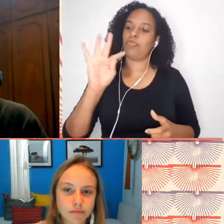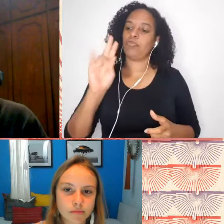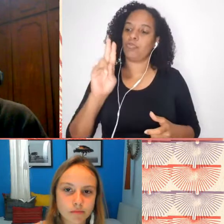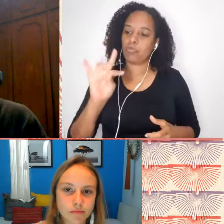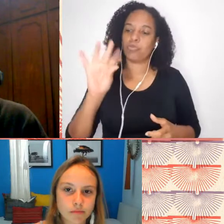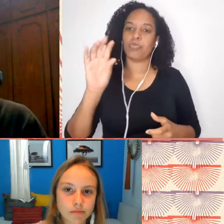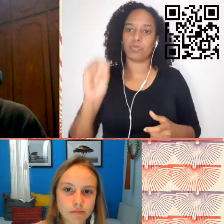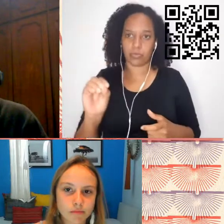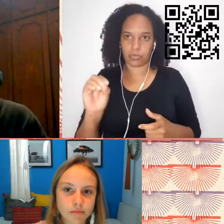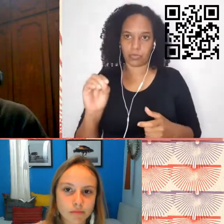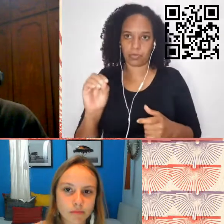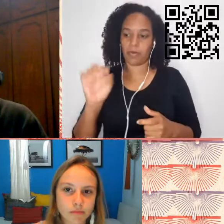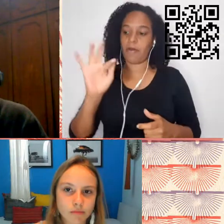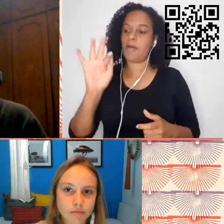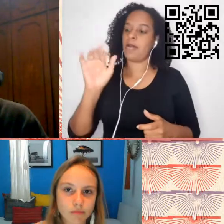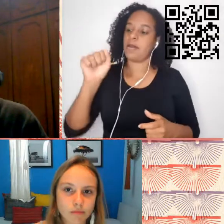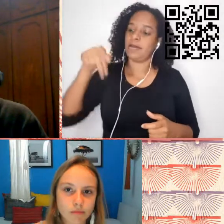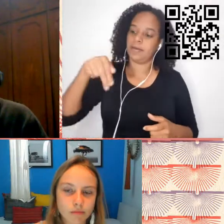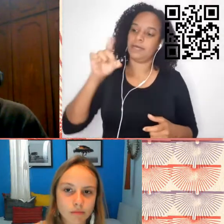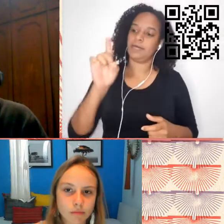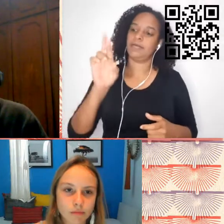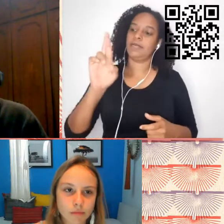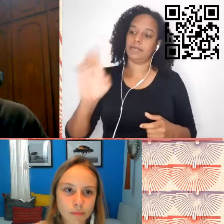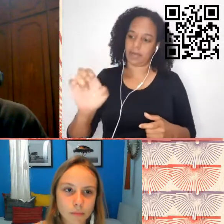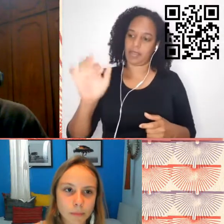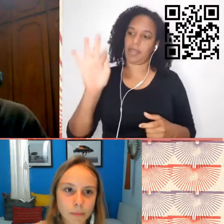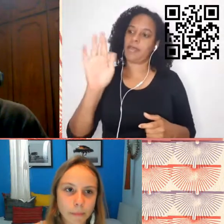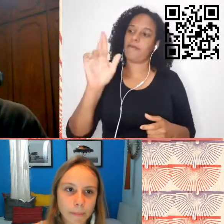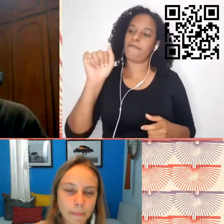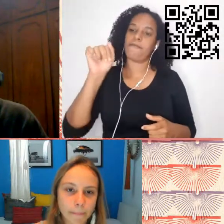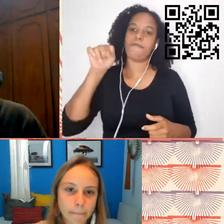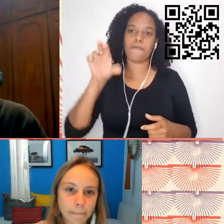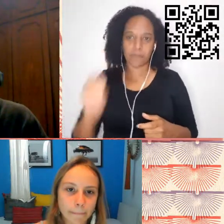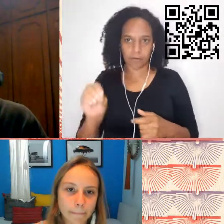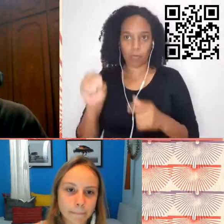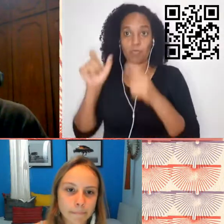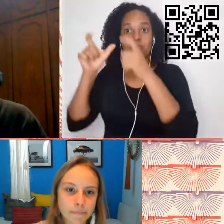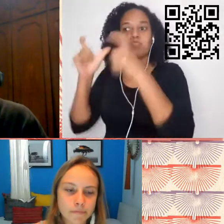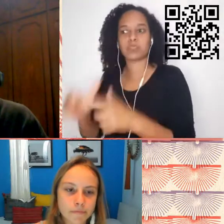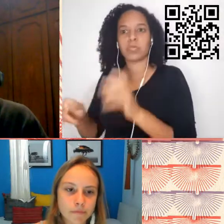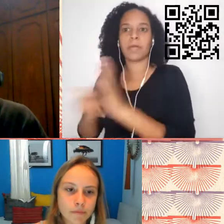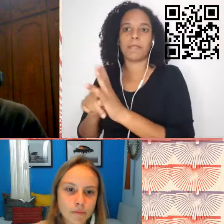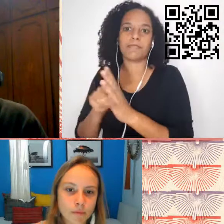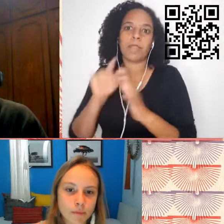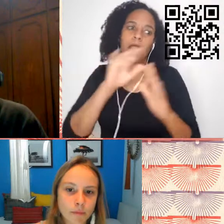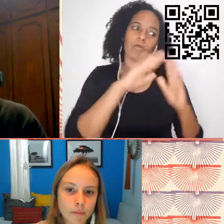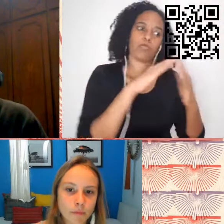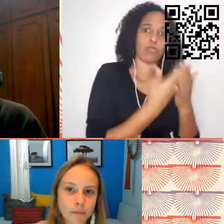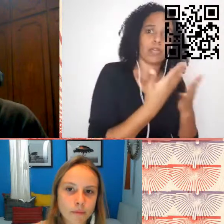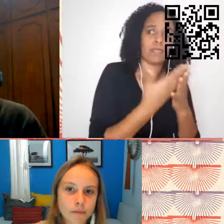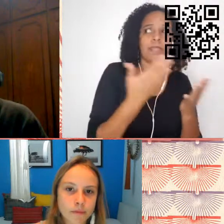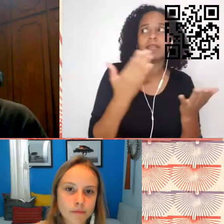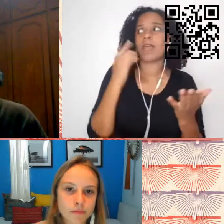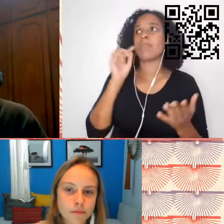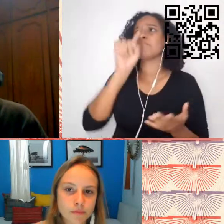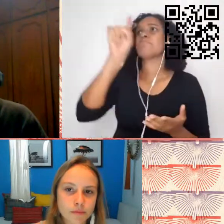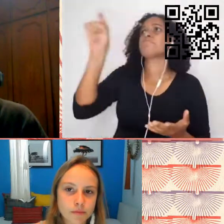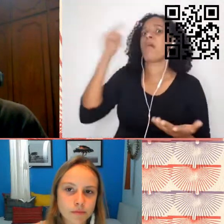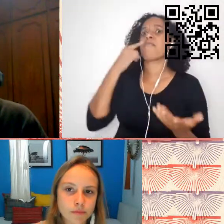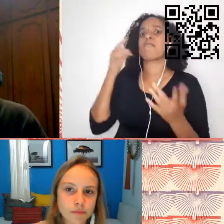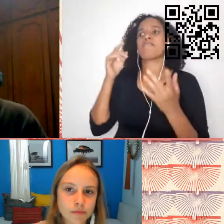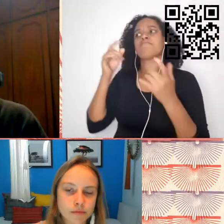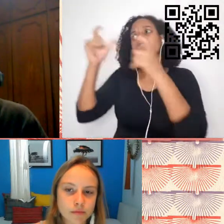Escola Viva, diante dessa situação aí de imensa vulnerabilidade social de